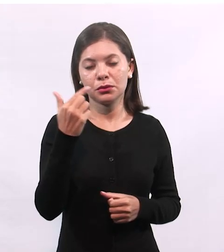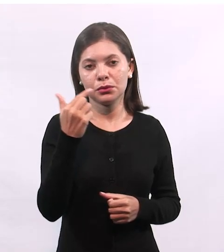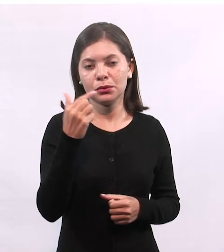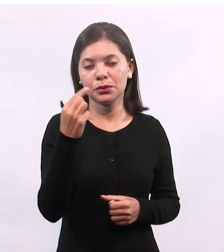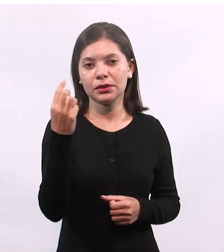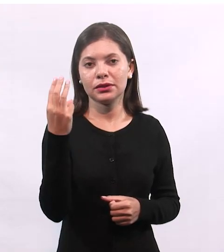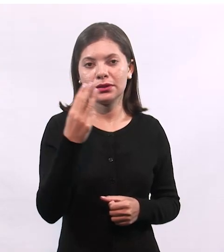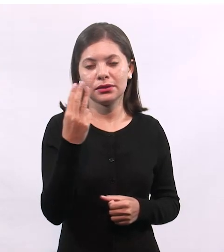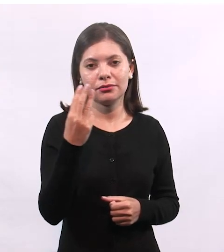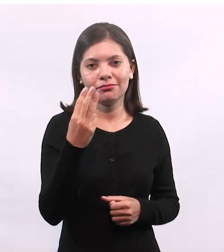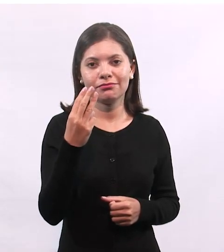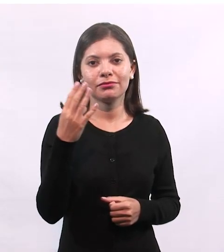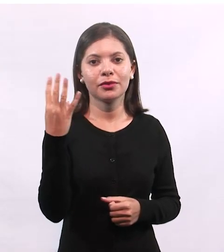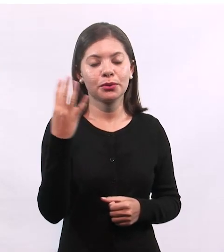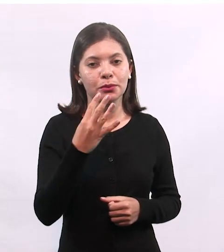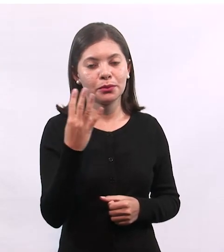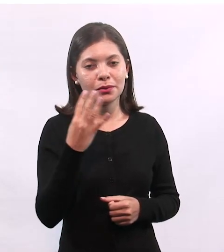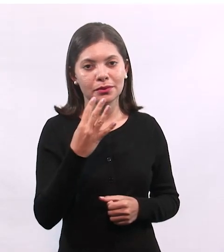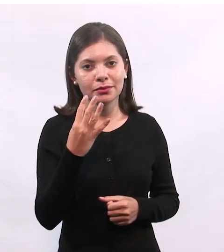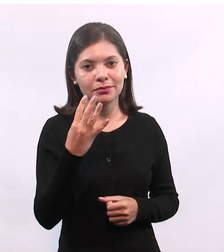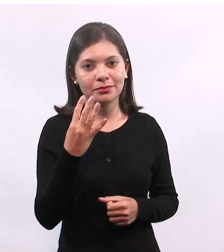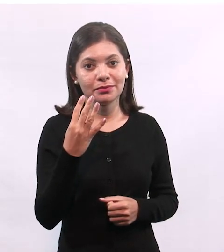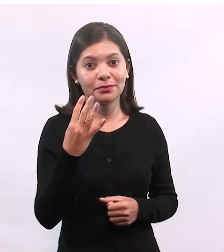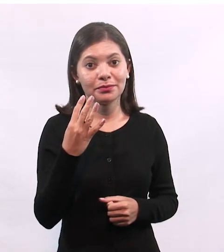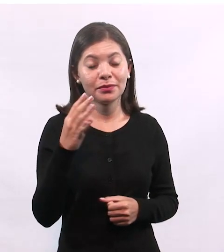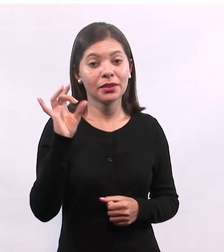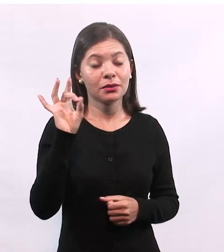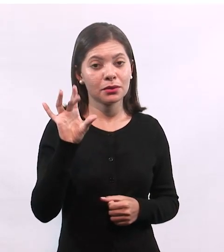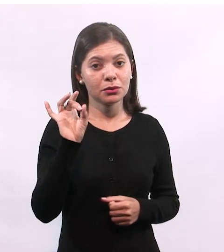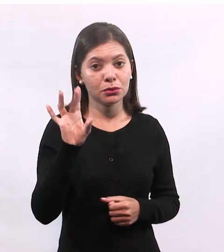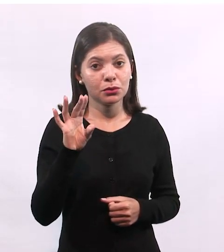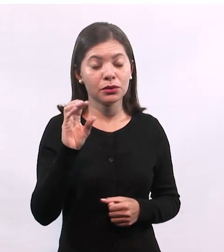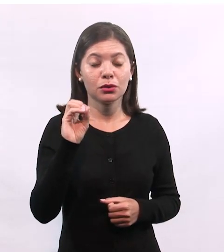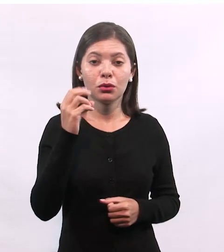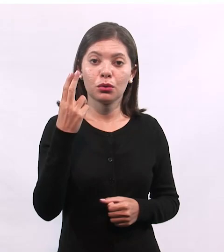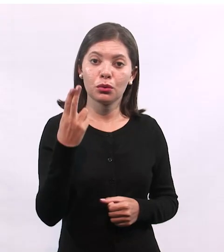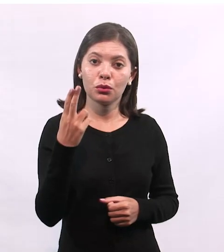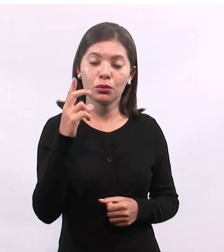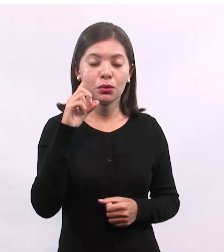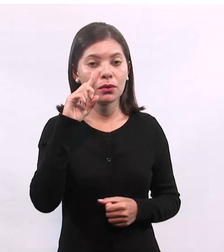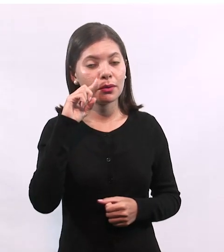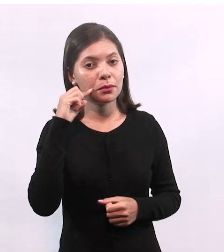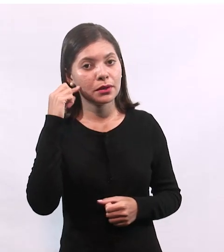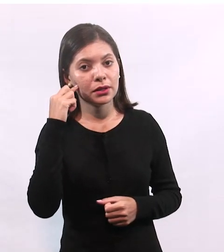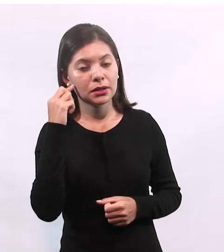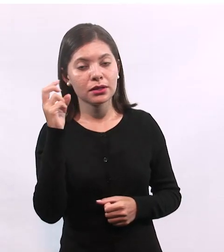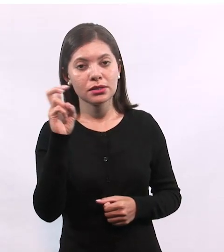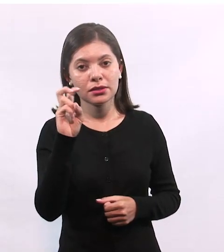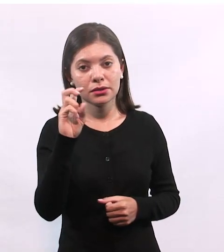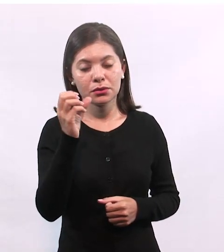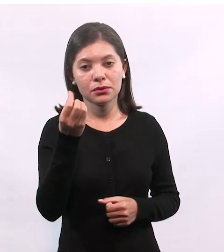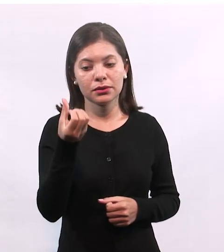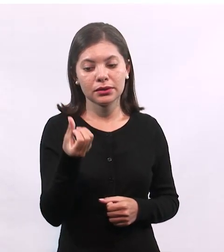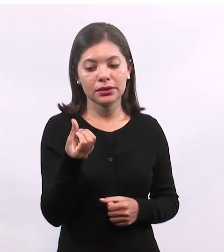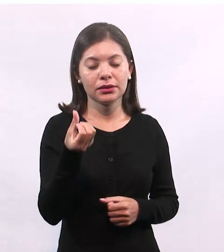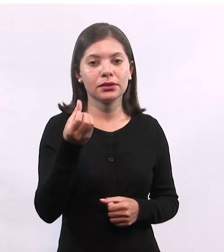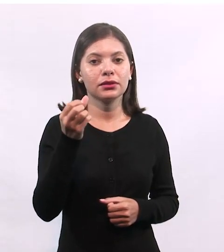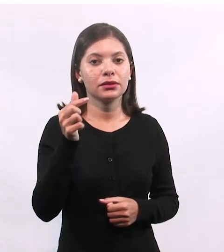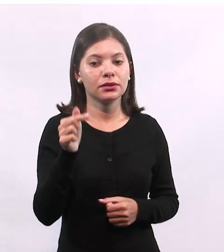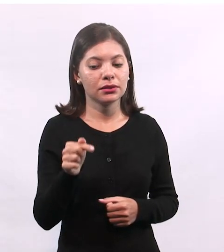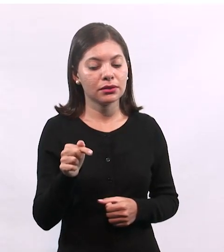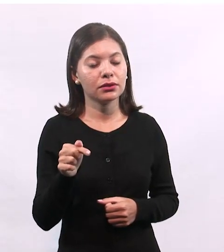uma duas três quatro que são azuis ou amarela então 5